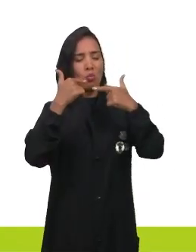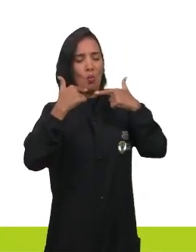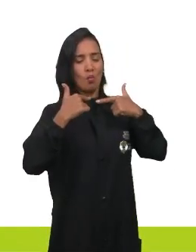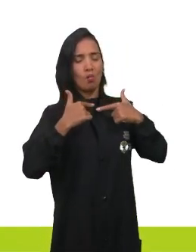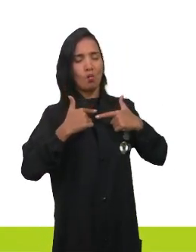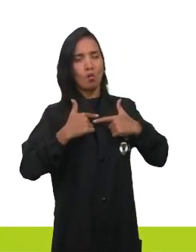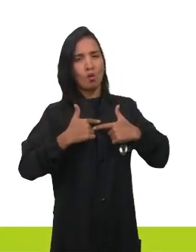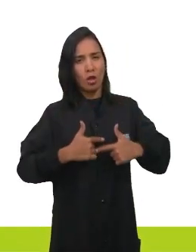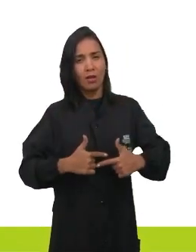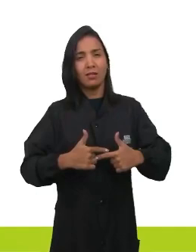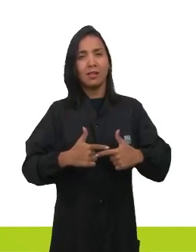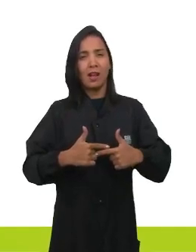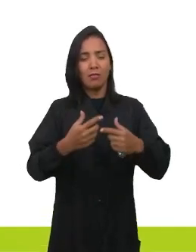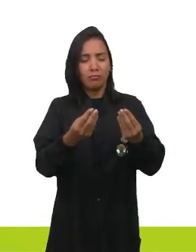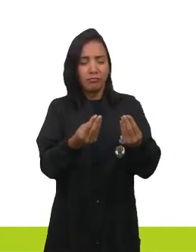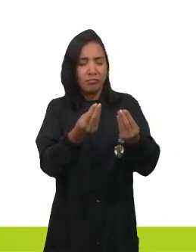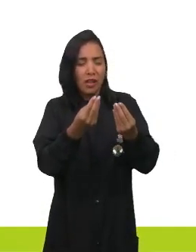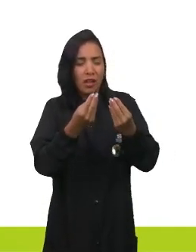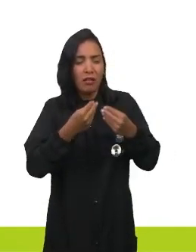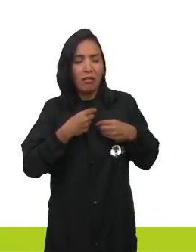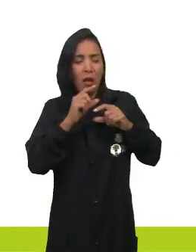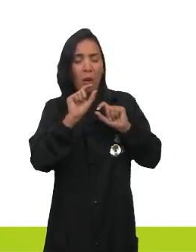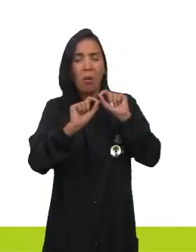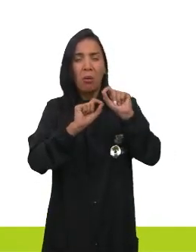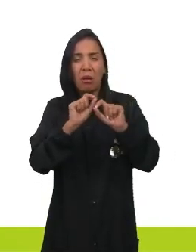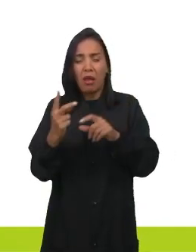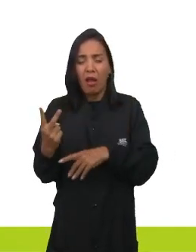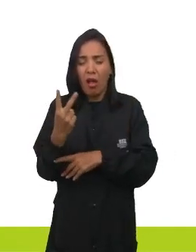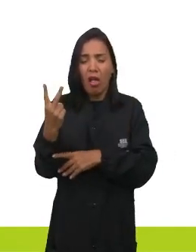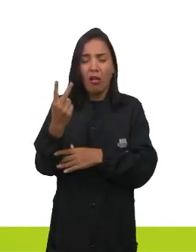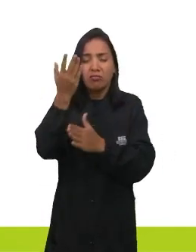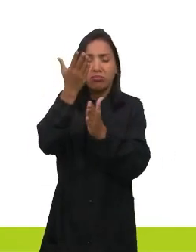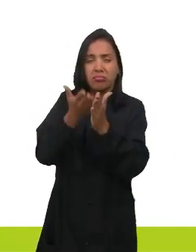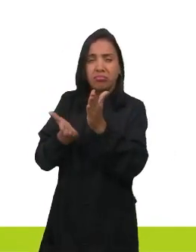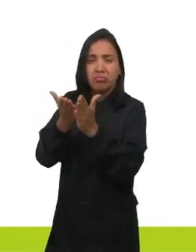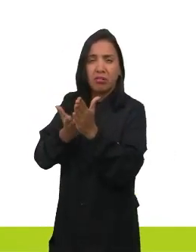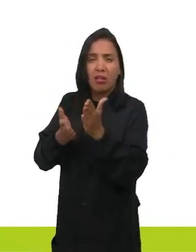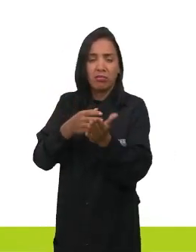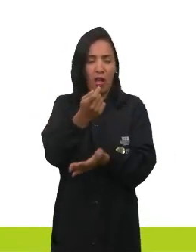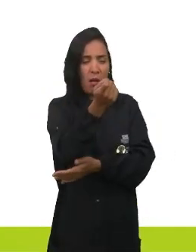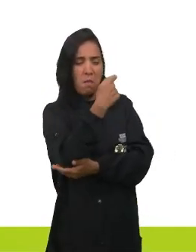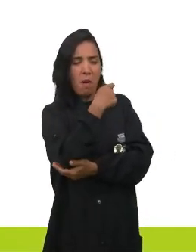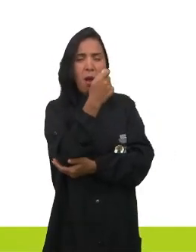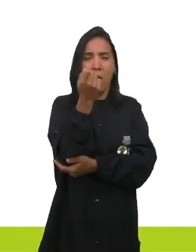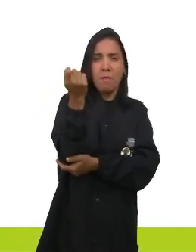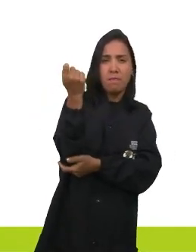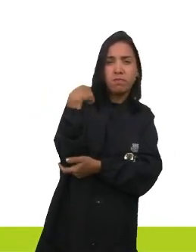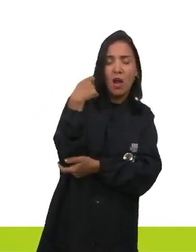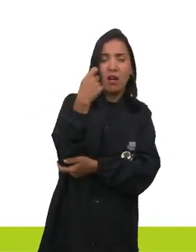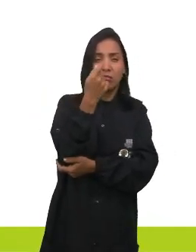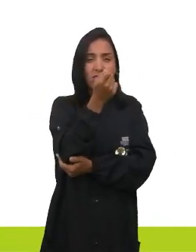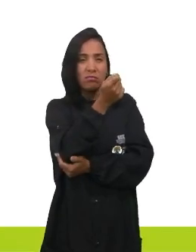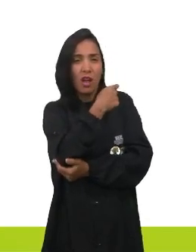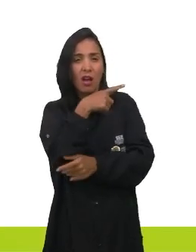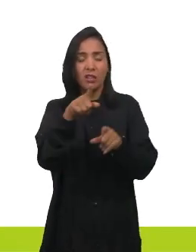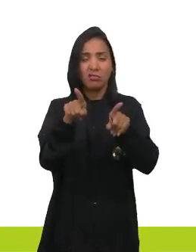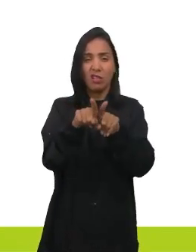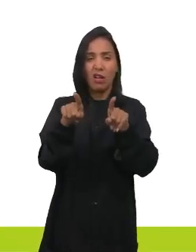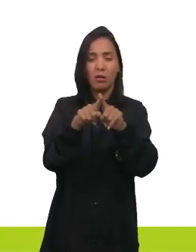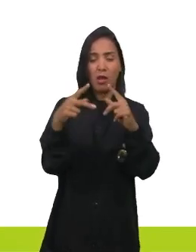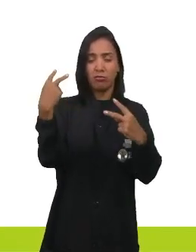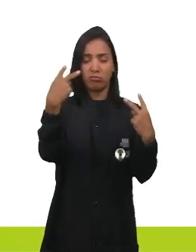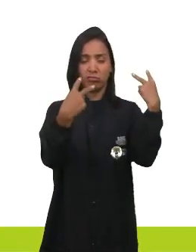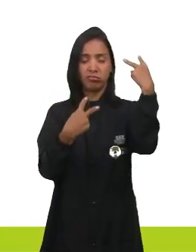na sua mísera nudez desvalida o duplo ultraje das chicotadas e dos olhares do feitor